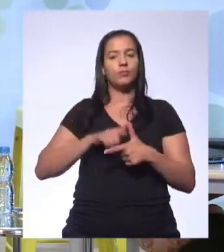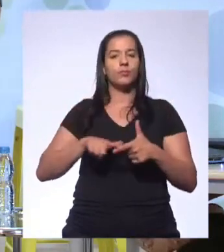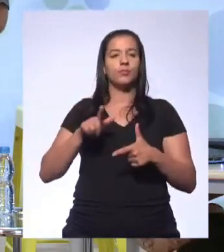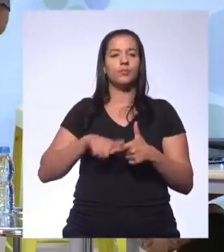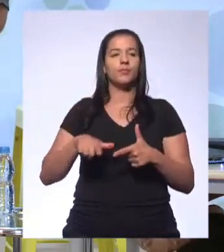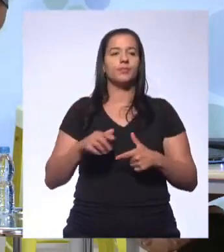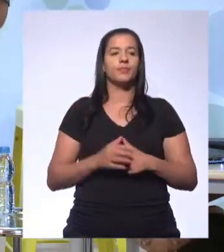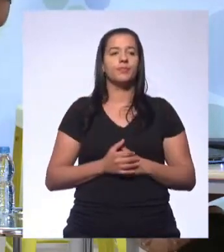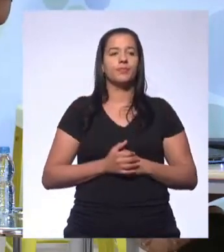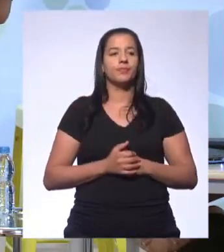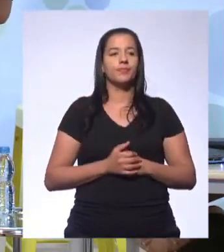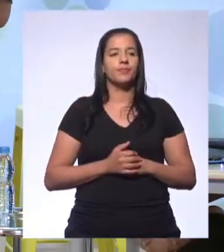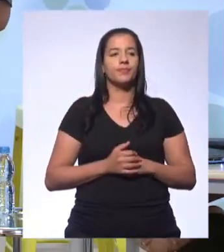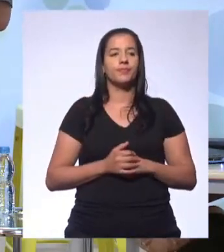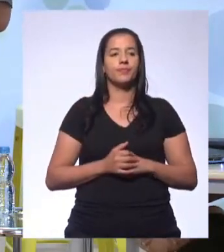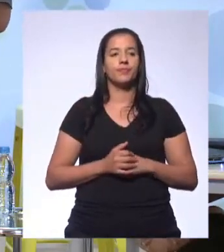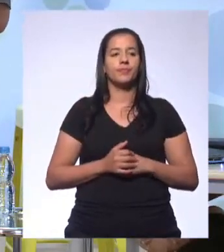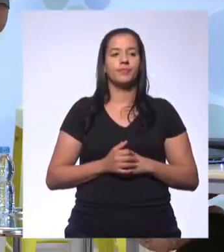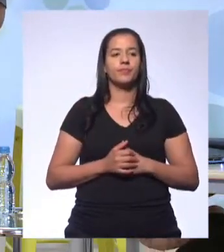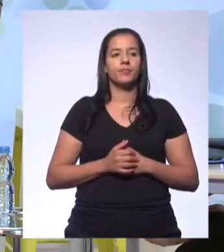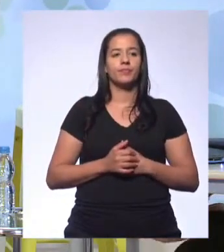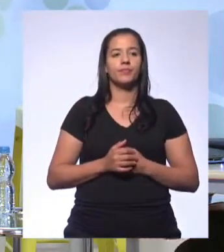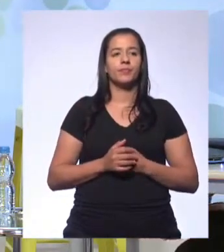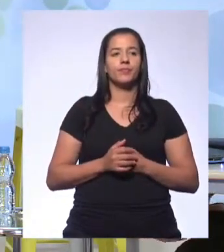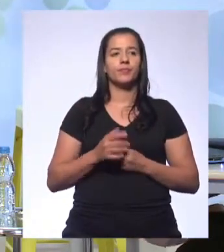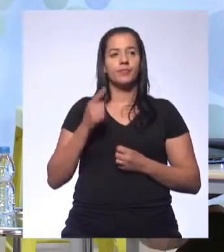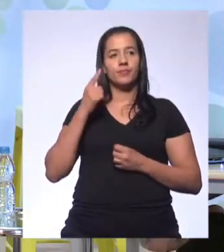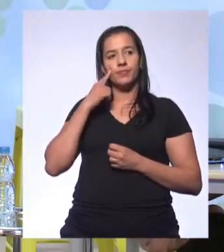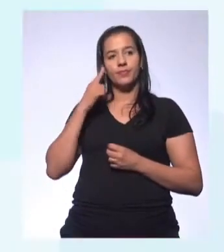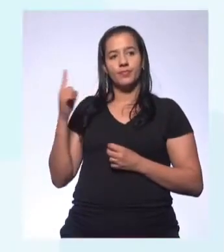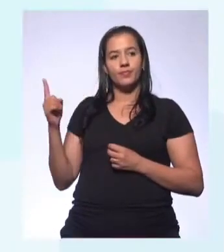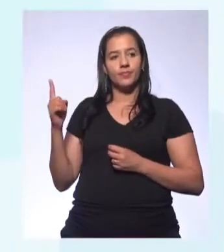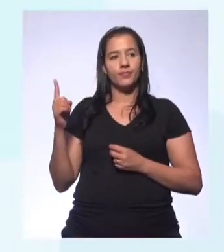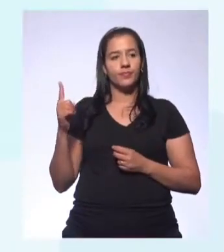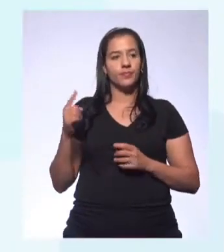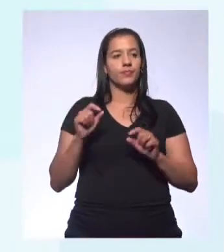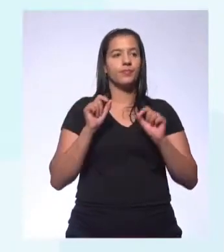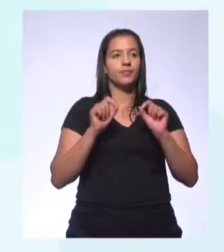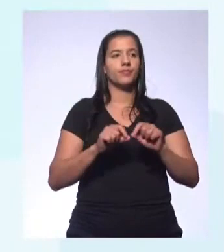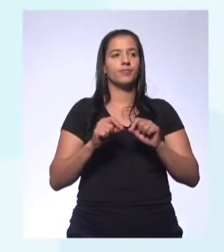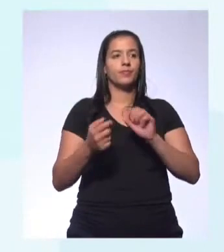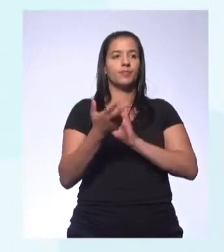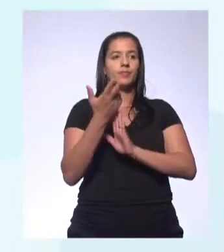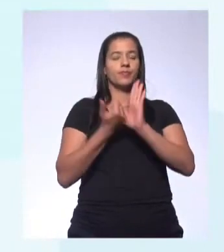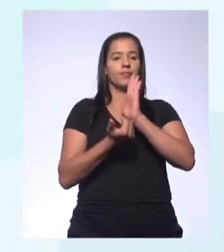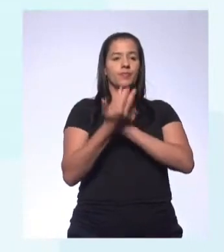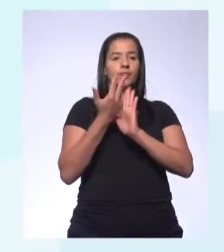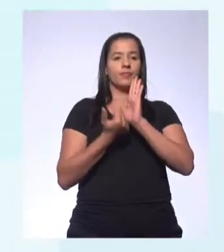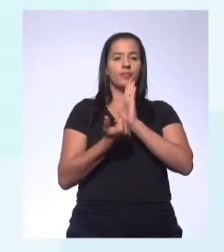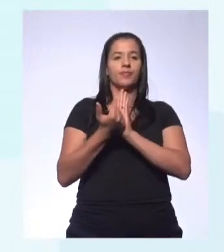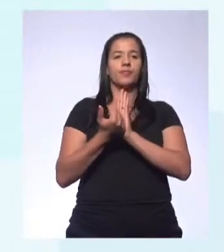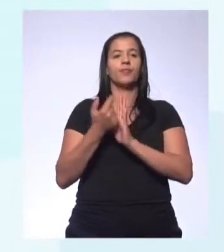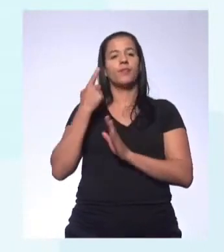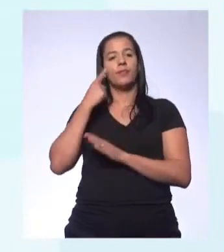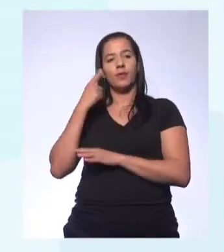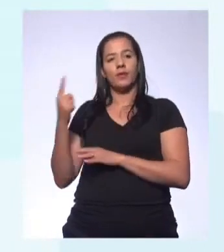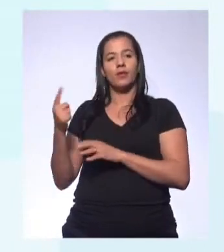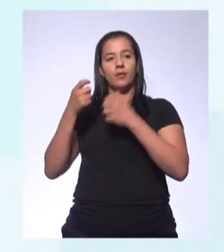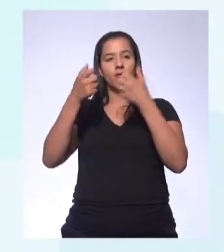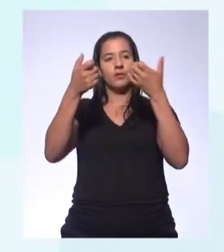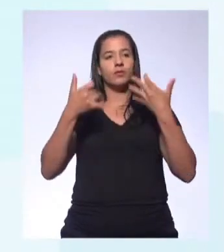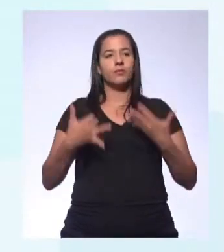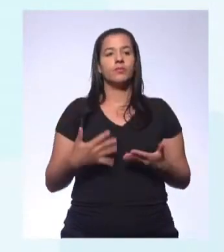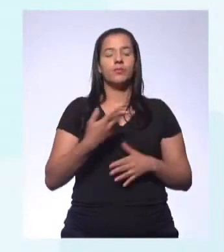consequências. Ok? E aqui nós temos efeito estufa. Veja a figura abaixo sobre o efeito estufa e explique com